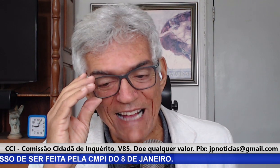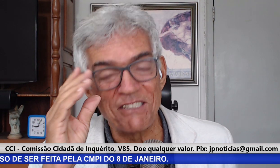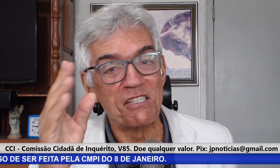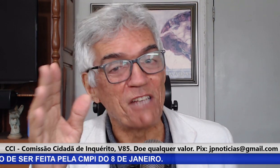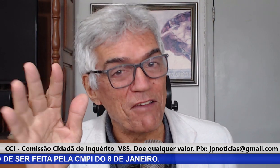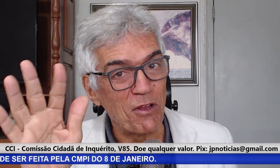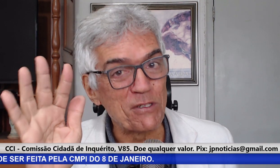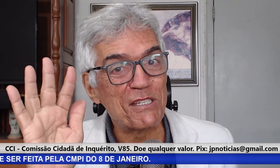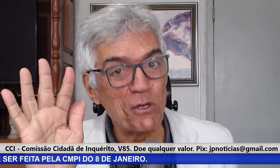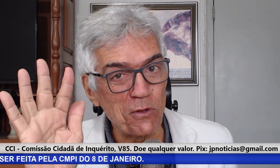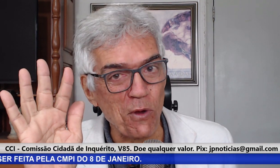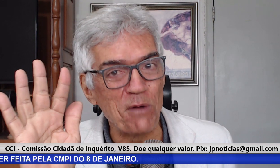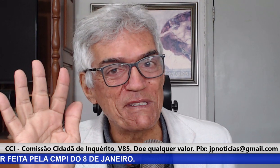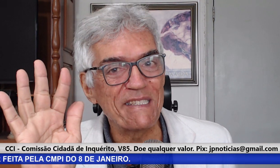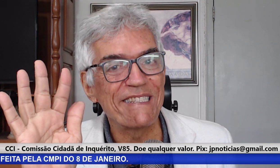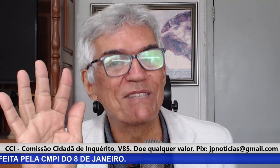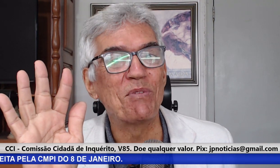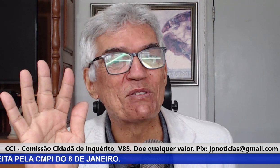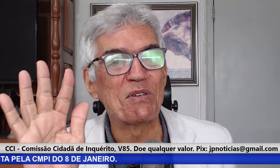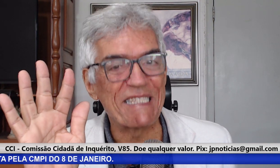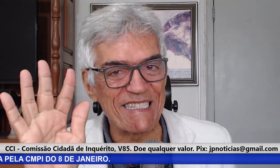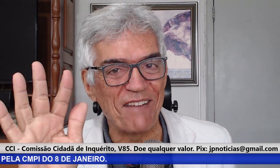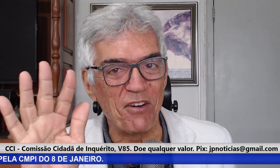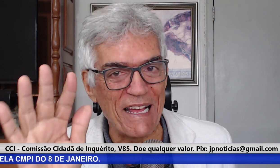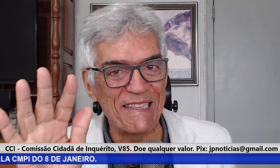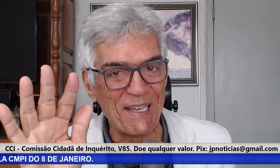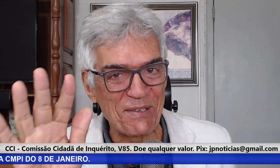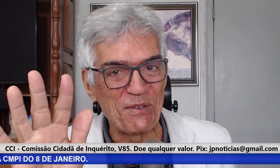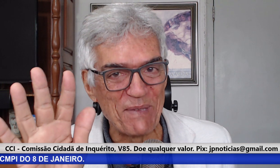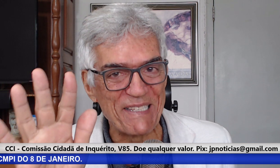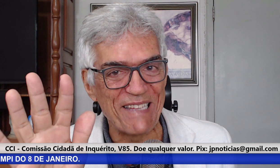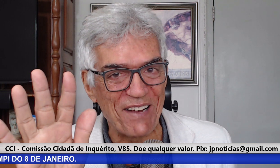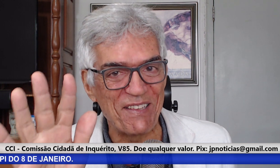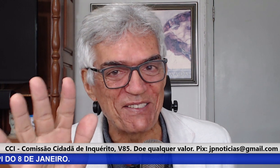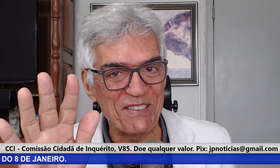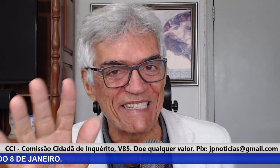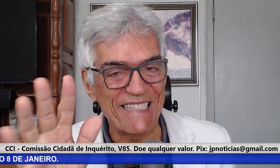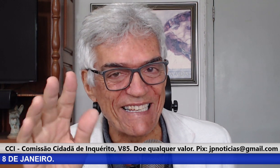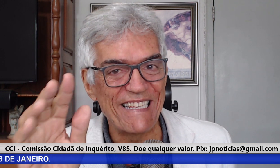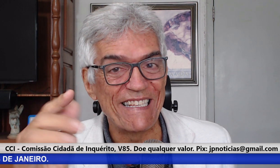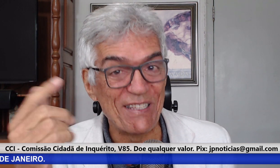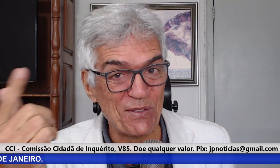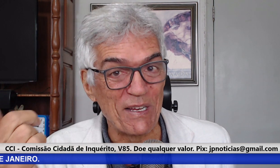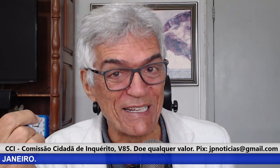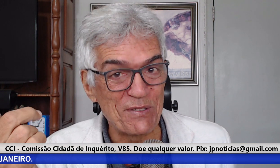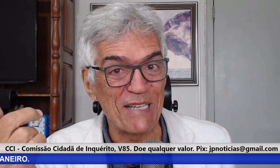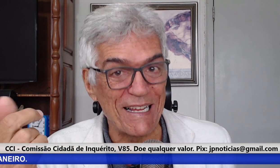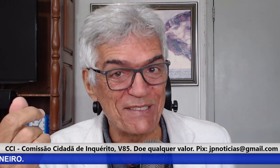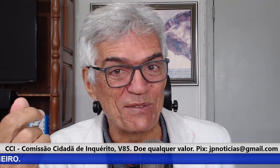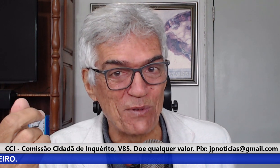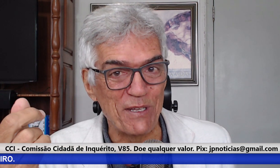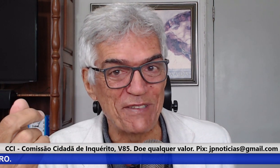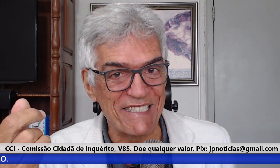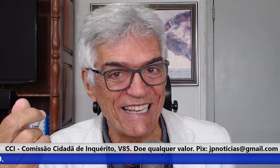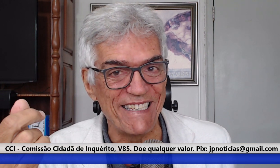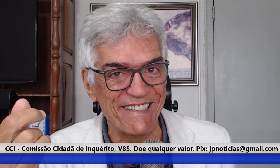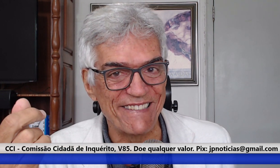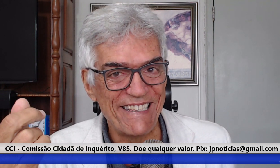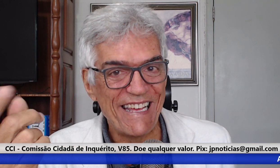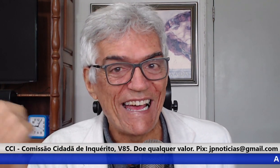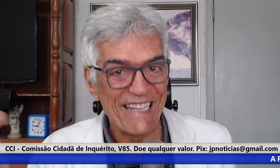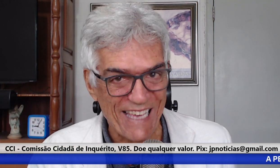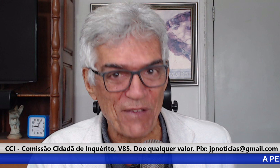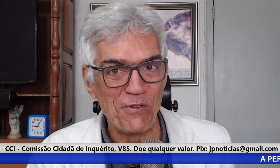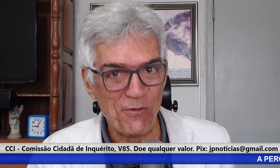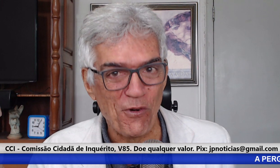a gente já revelou cinco nomes de pessoas que estavam lá dentro do Ministério da Justiça durante os atos do 8 de